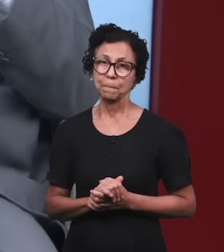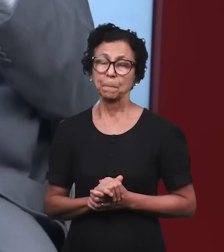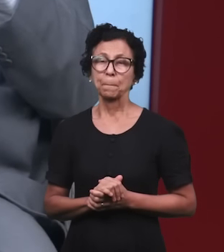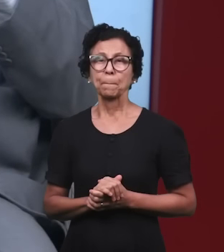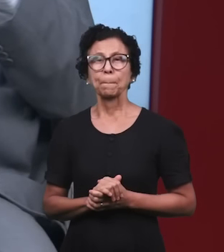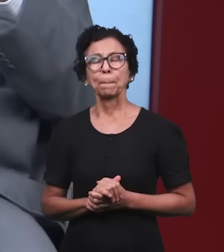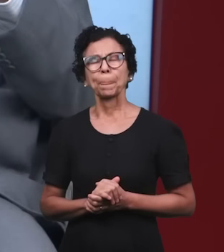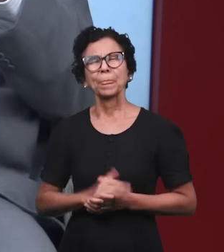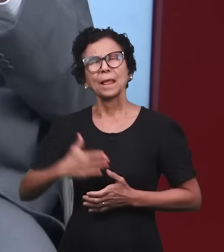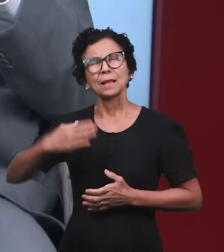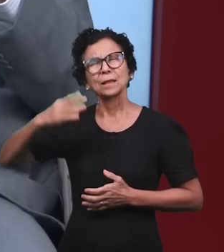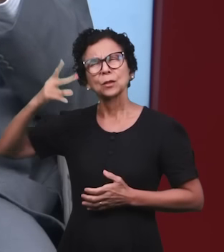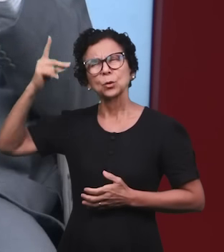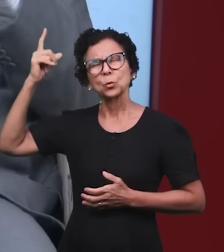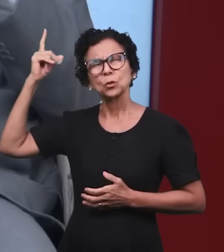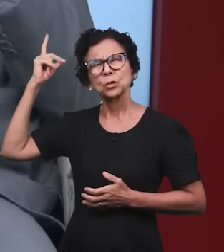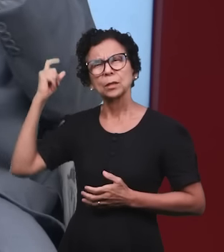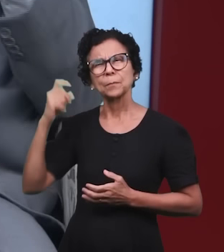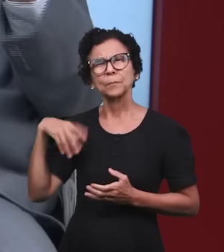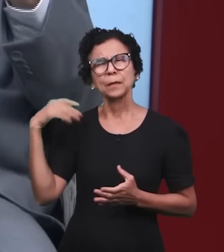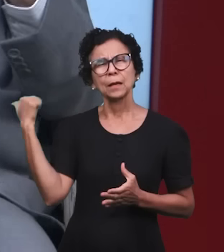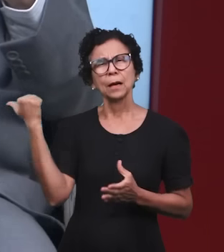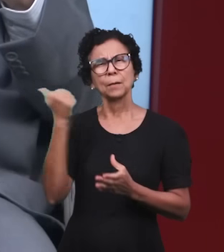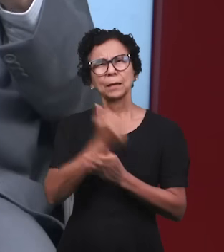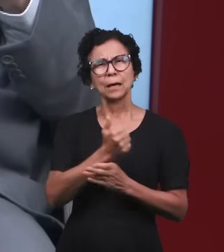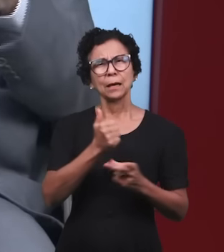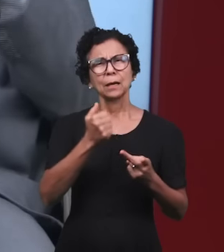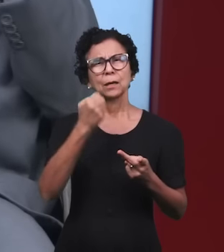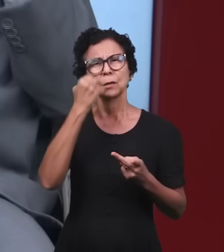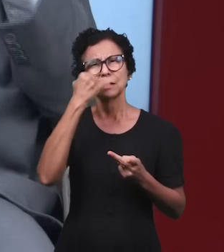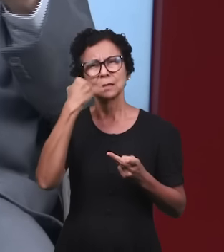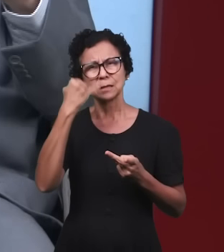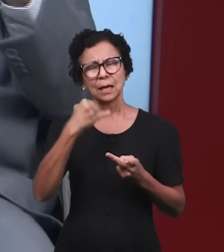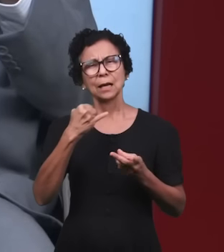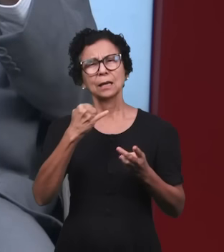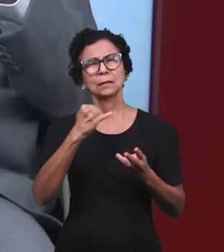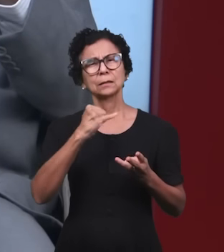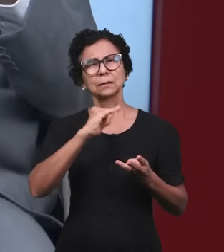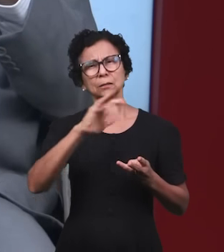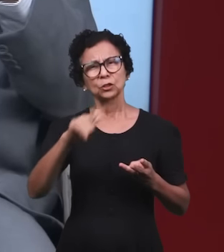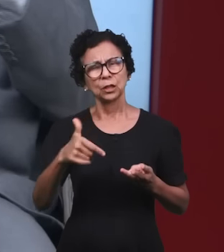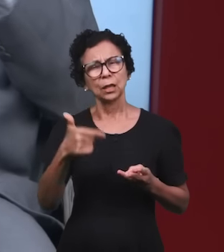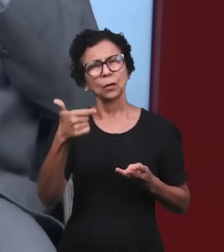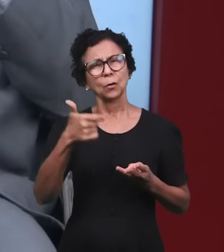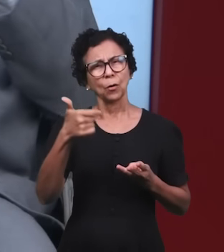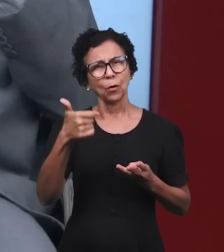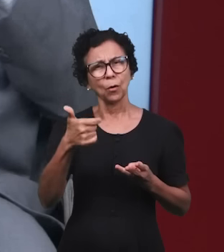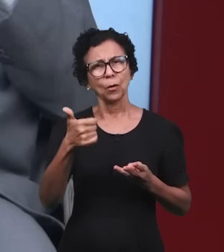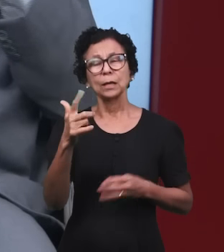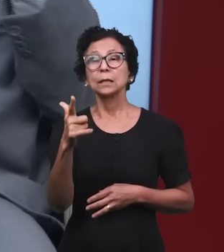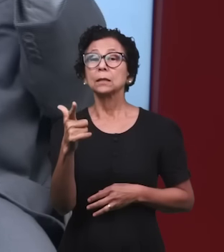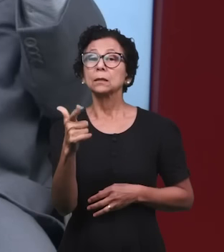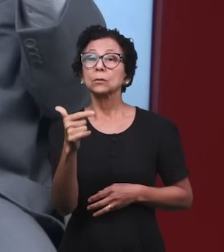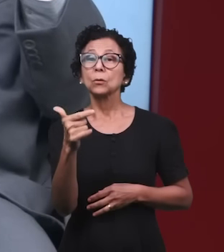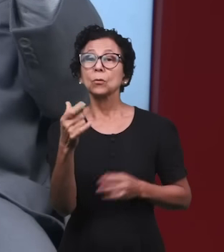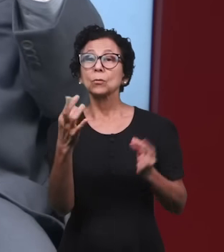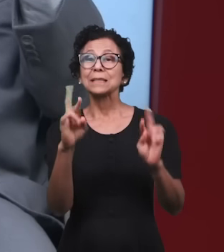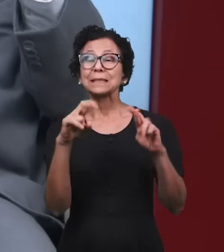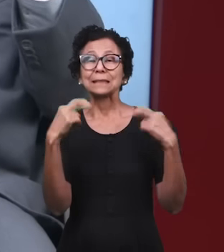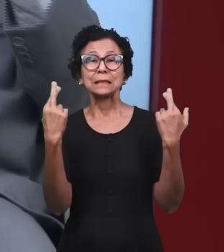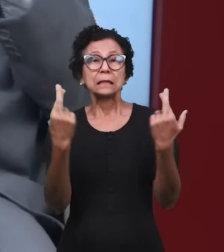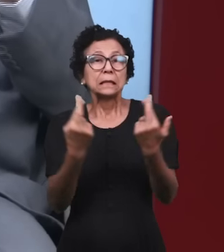Desde os primeiros pais, passando por Abraão e até as 12 tribos, não se tinha